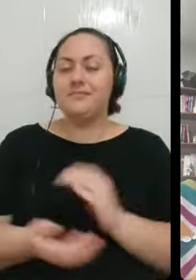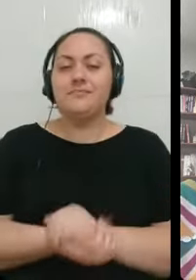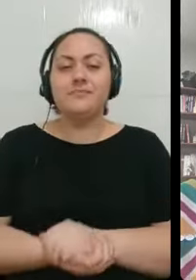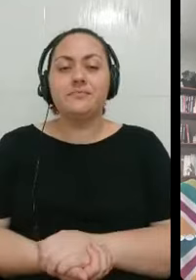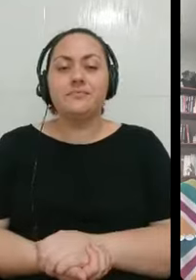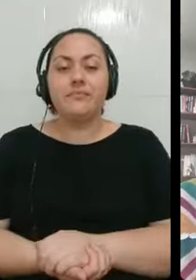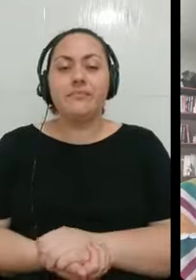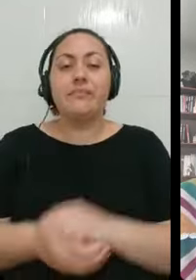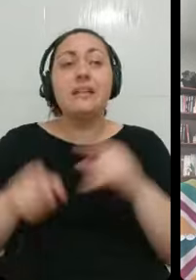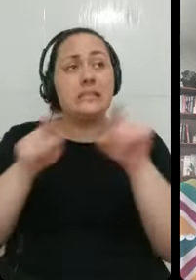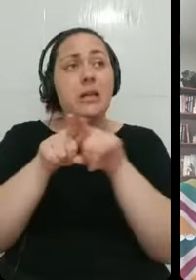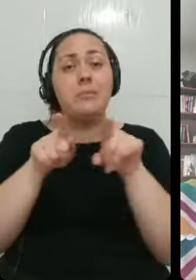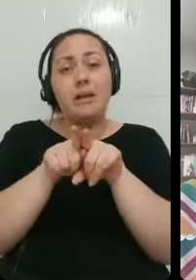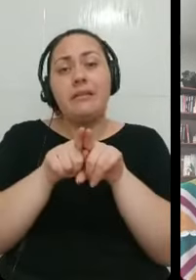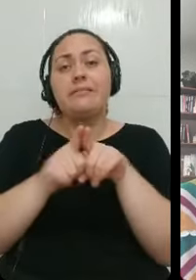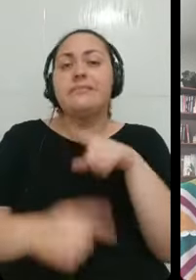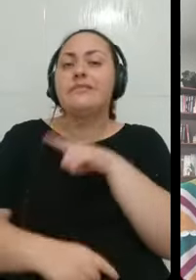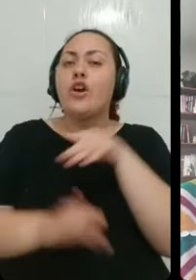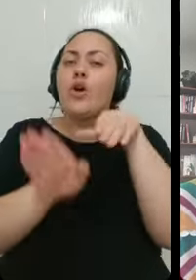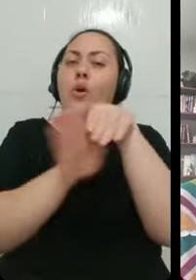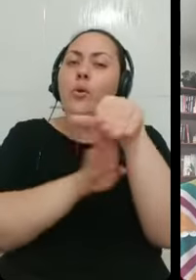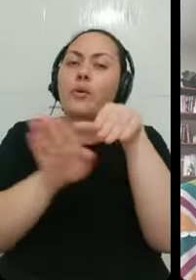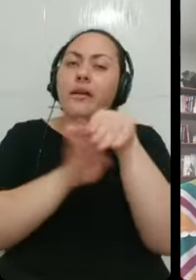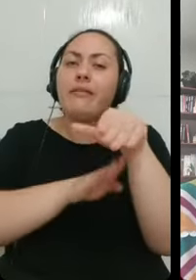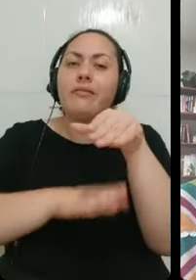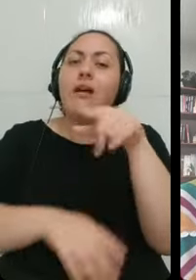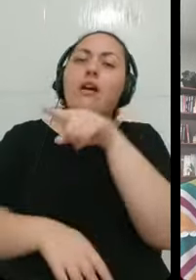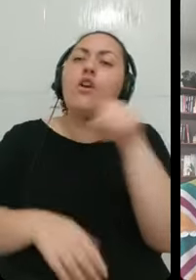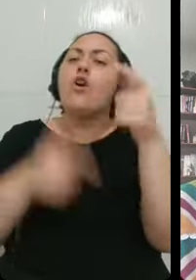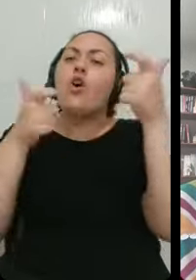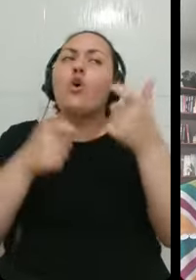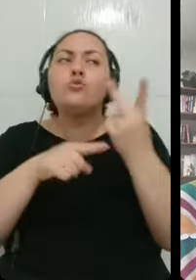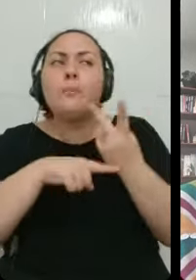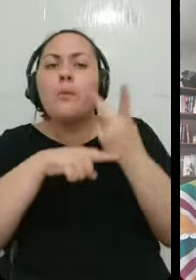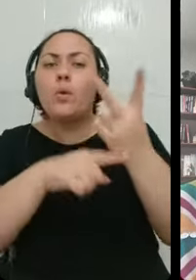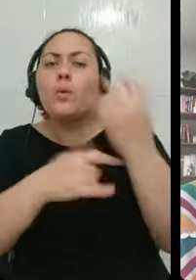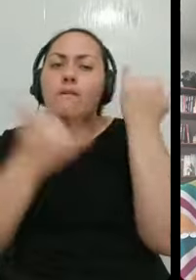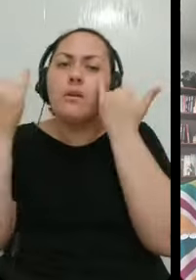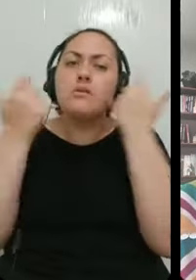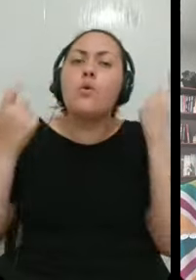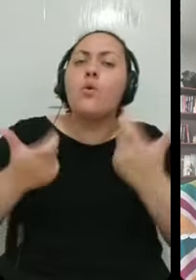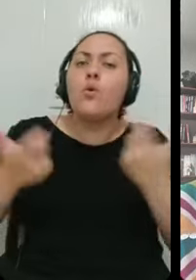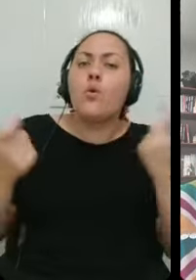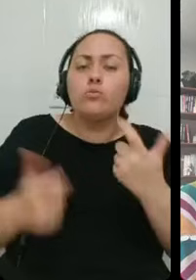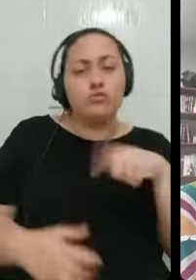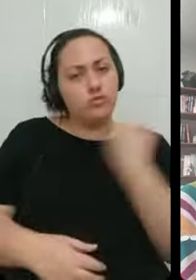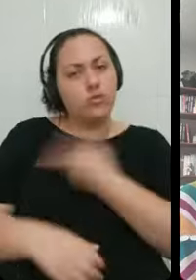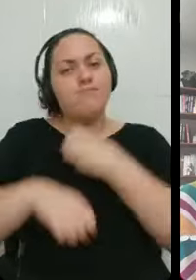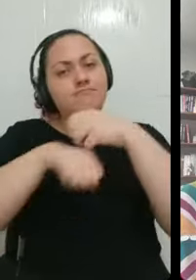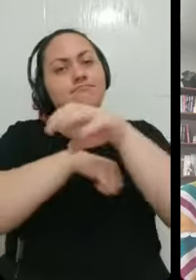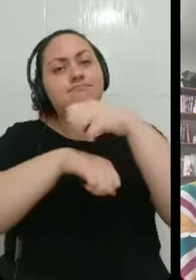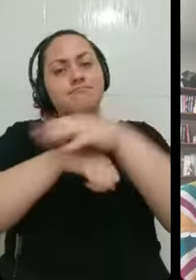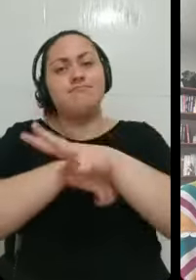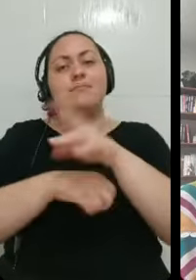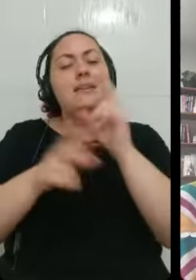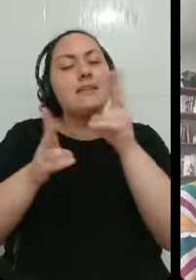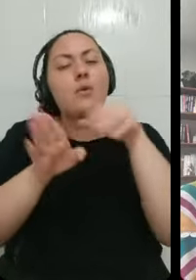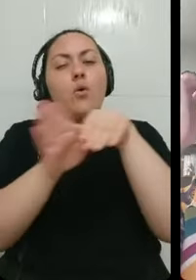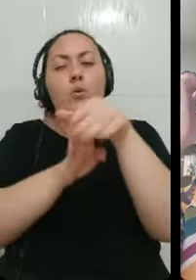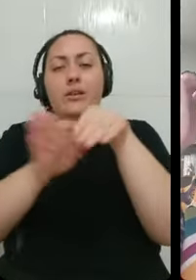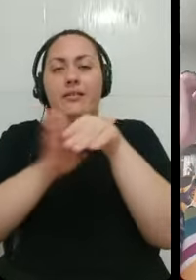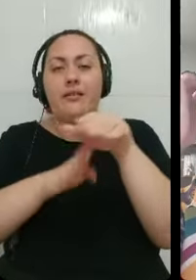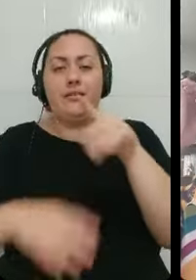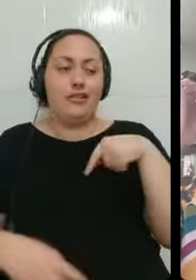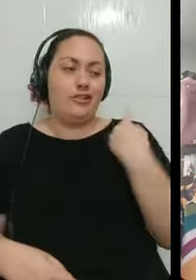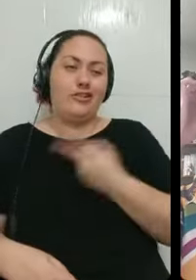Orientar também as pessoas onde buscar uma melhor informação, né? Uma informação mais confiável, né? Então, a gente faz esse trabalho já com os alunos, né?